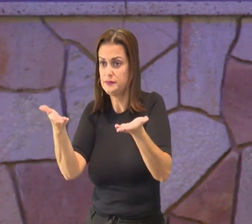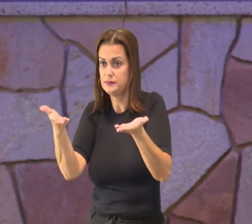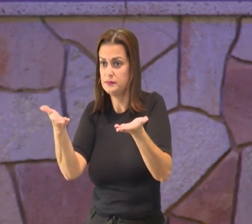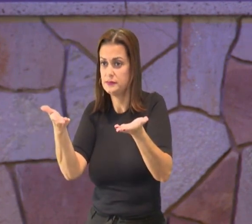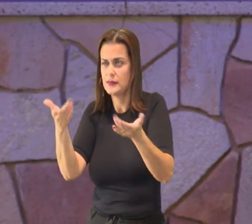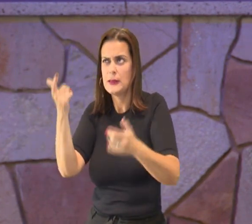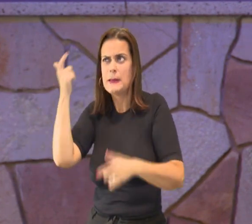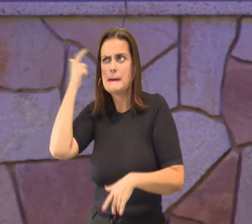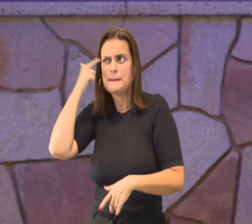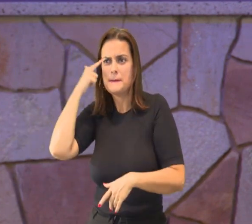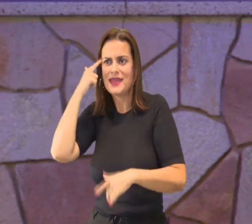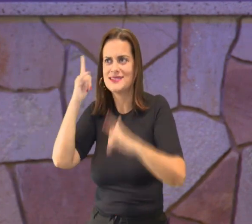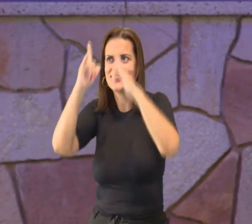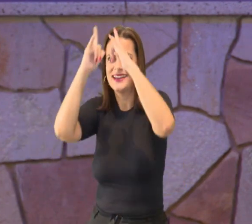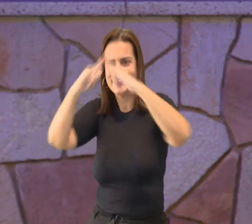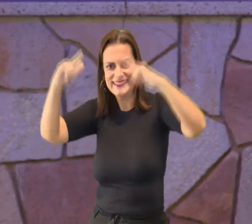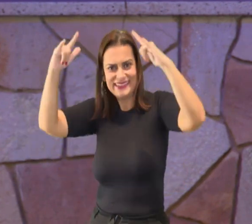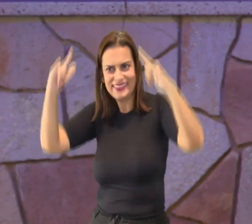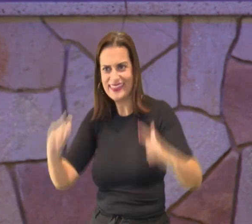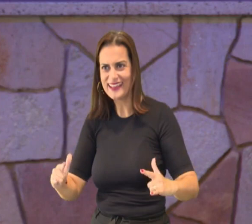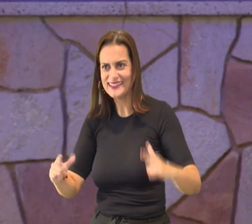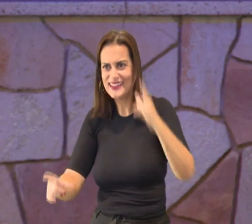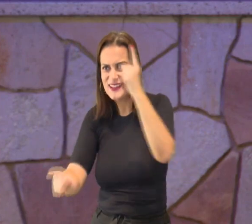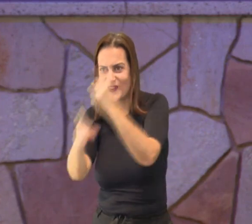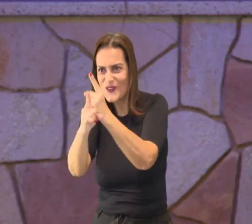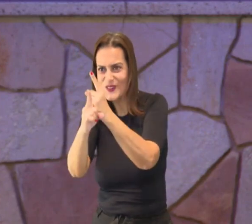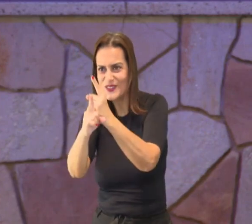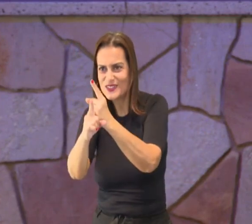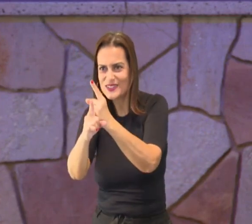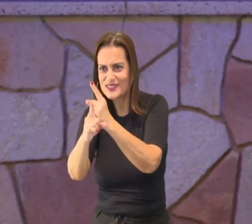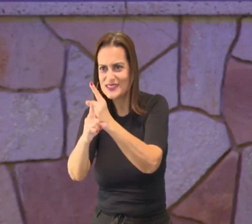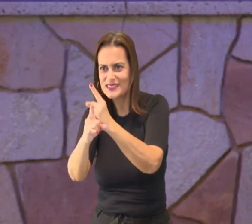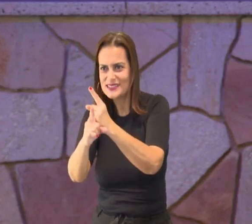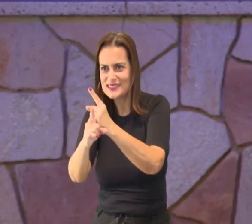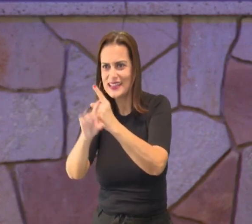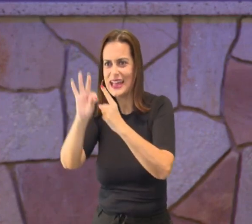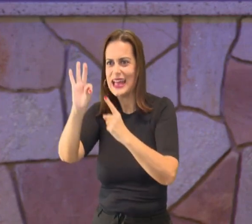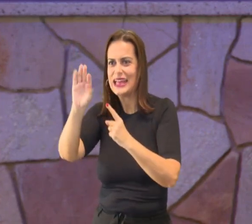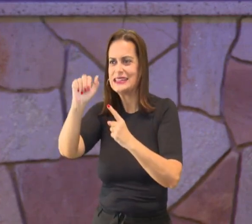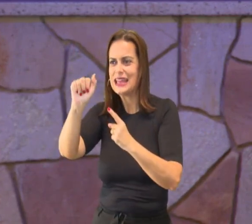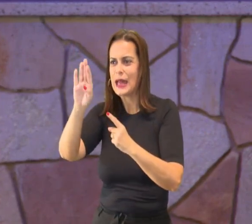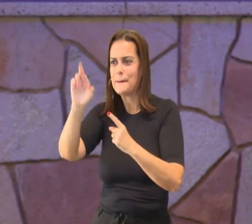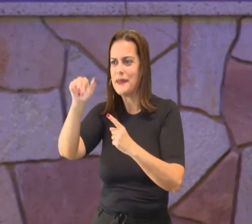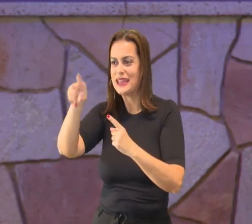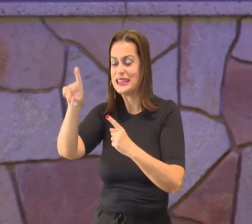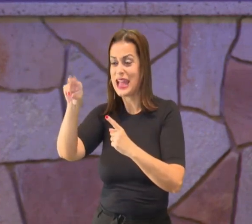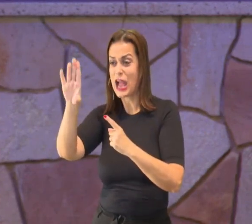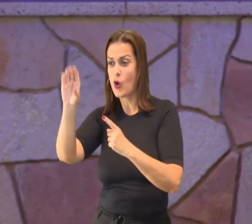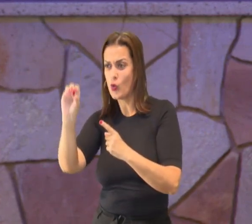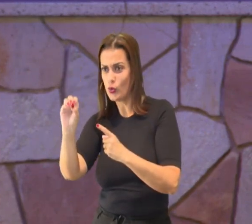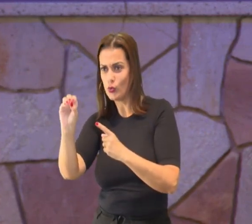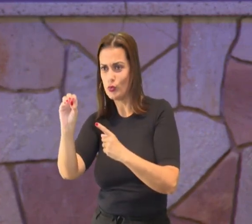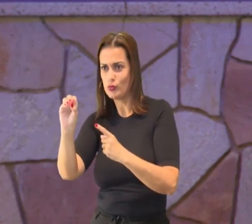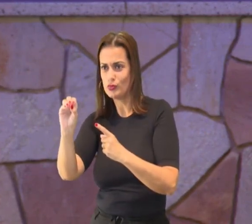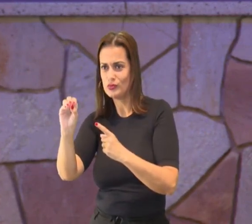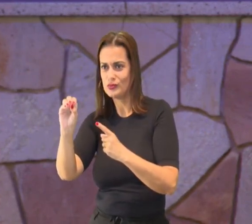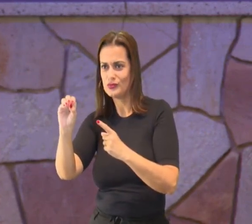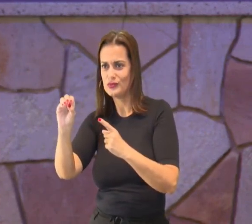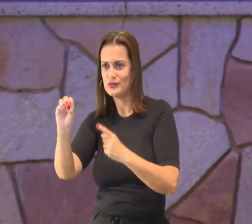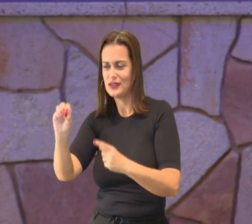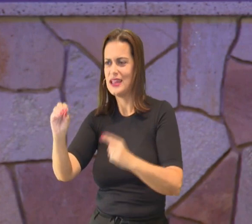quando nós pensamos em tenda do encontro, quando nós pensamos em tabernáculo, quando nós pensamos na